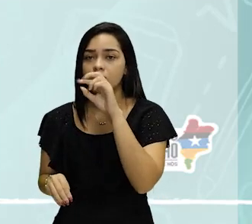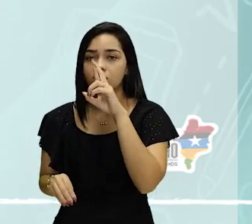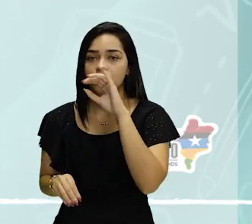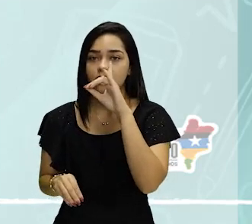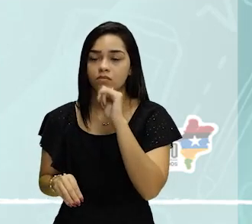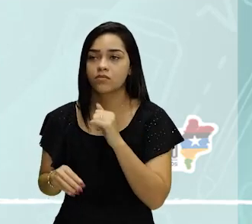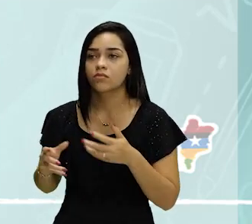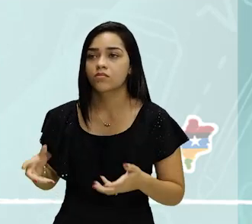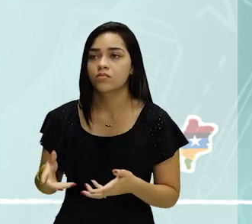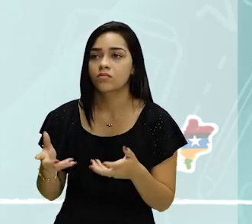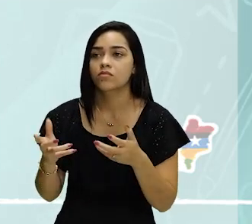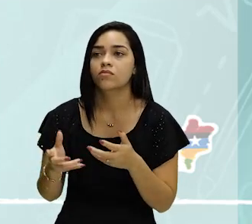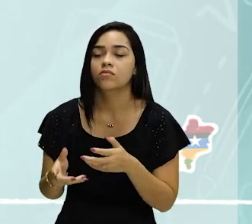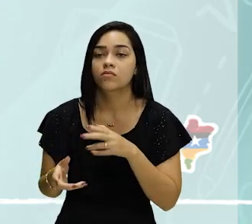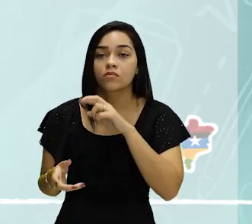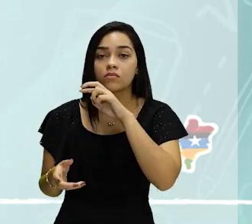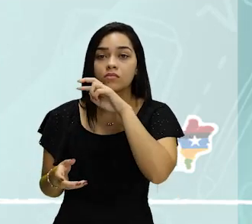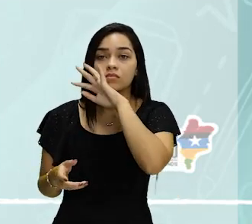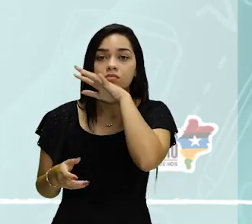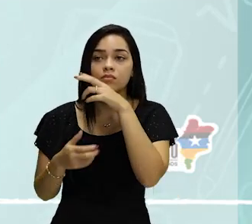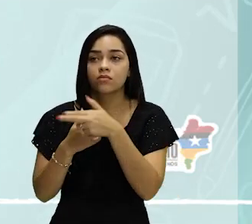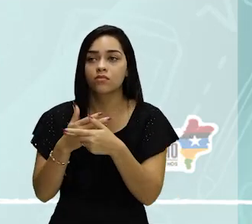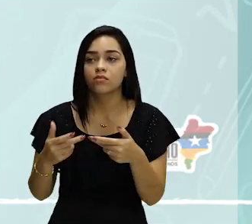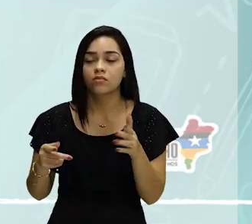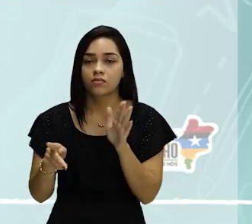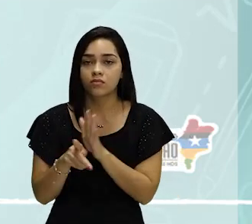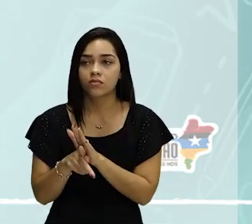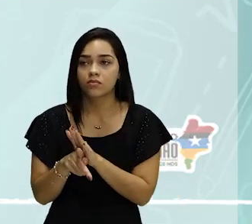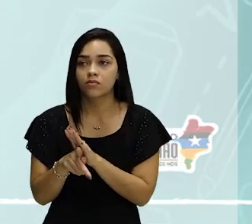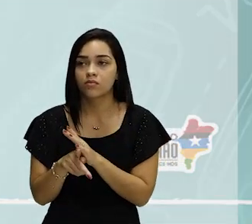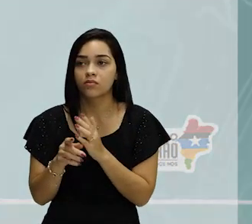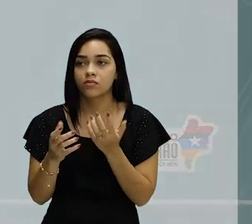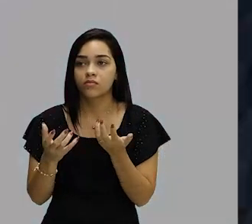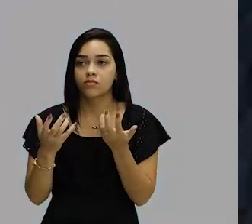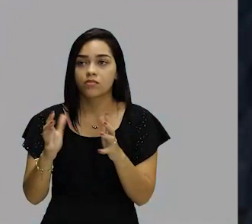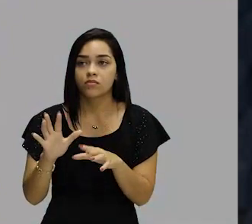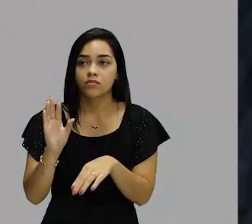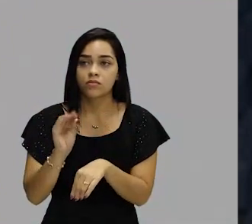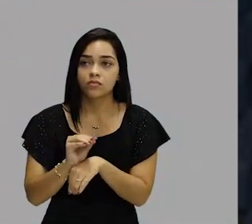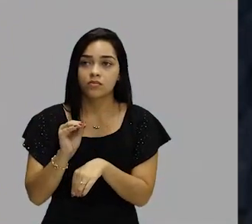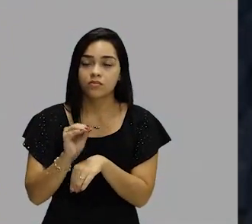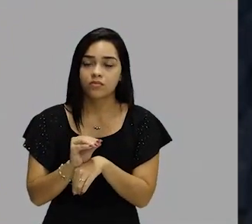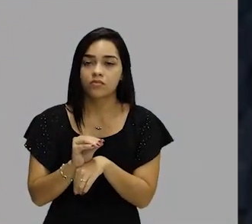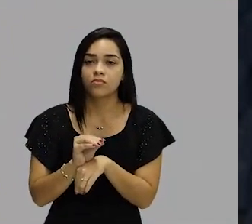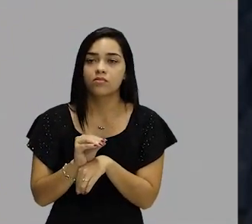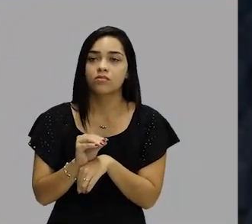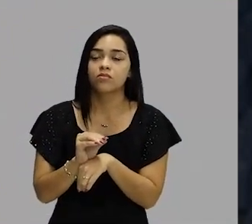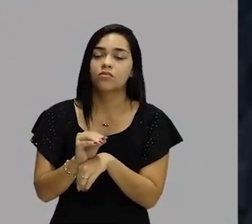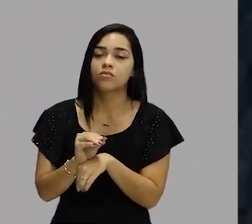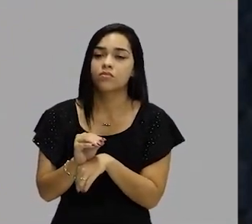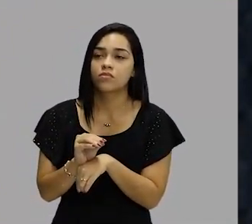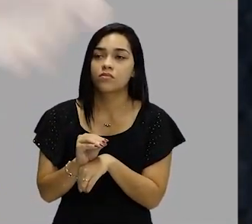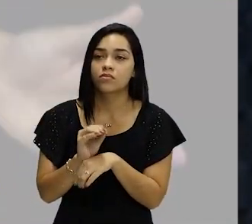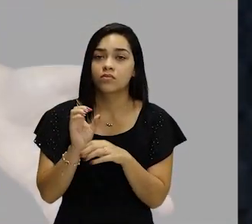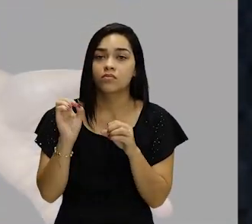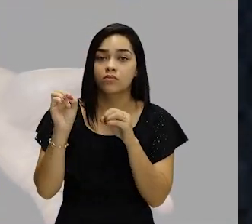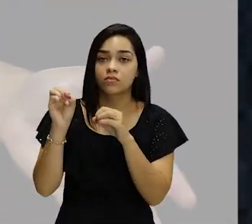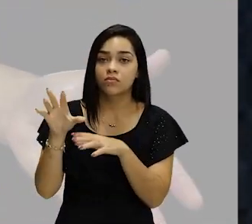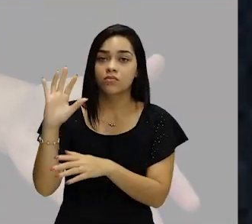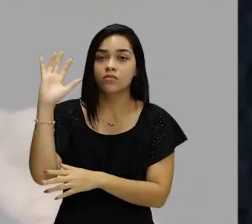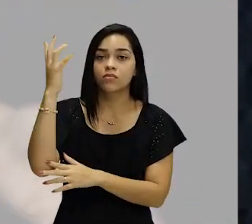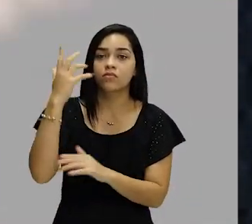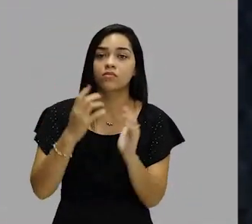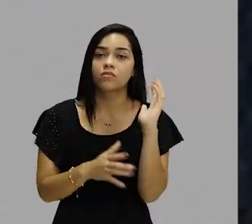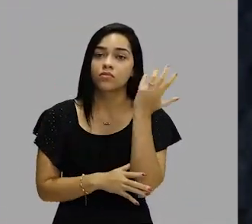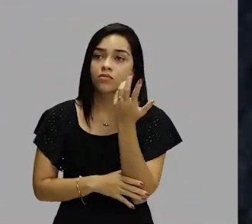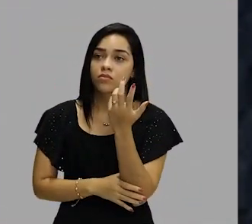serem criados como animais de estimação. E aí os proprietários não quiseram cuidar dessas cobrinhas, jogaram na